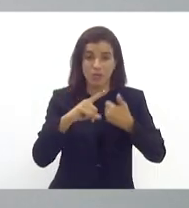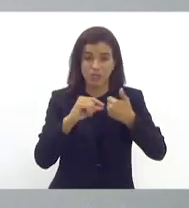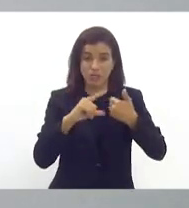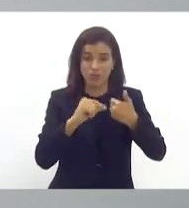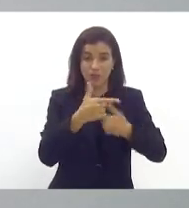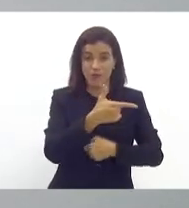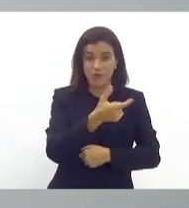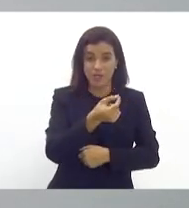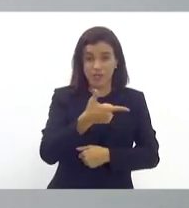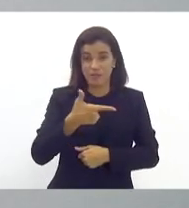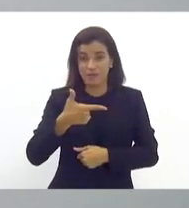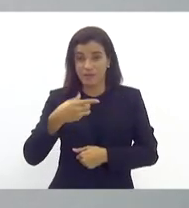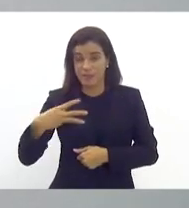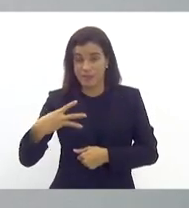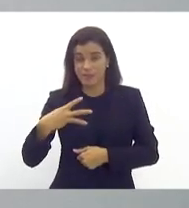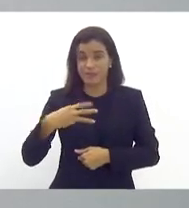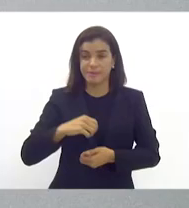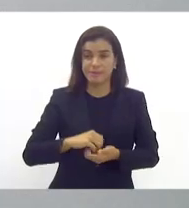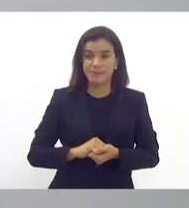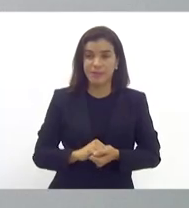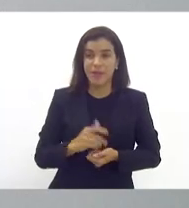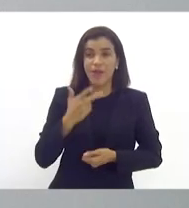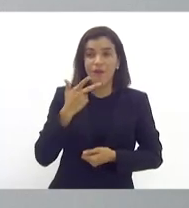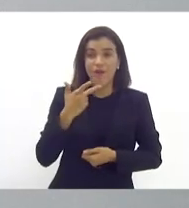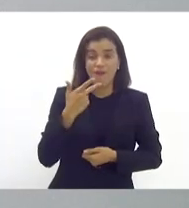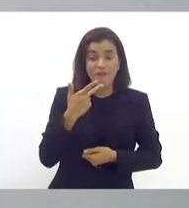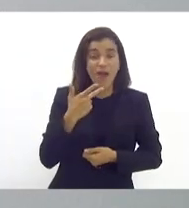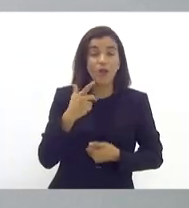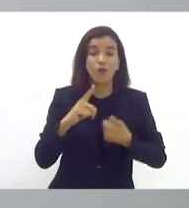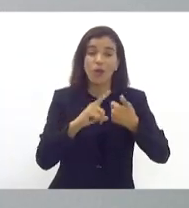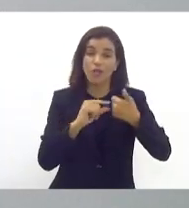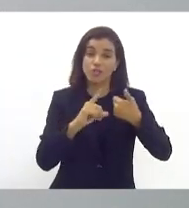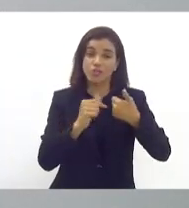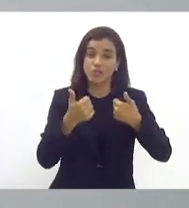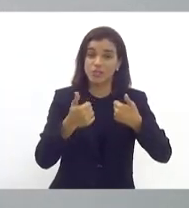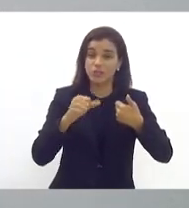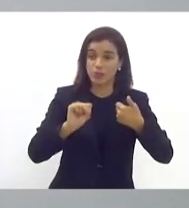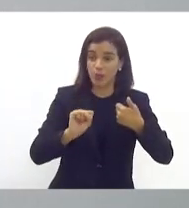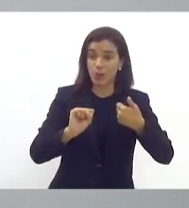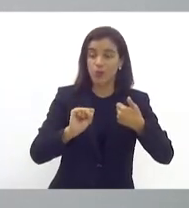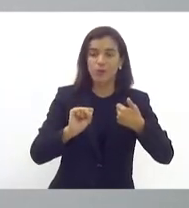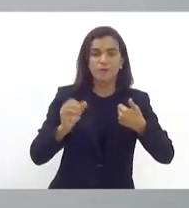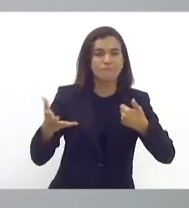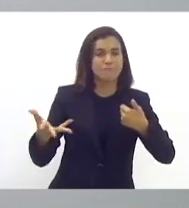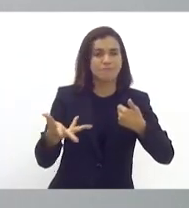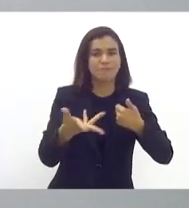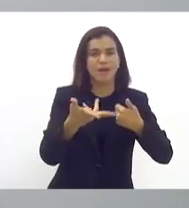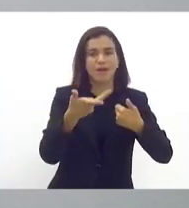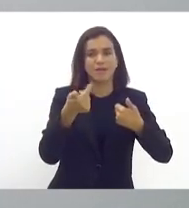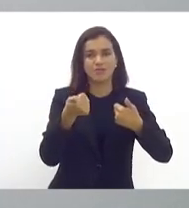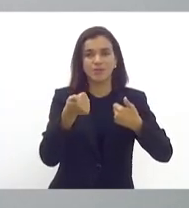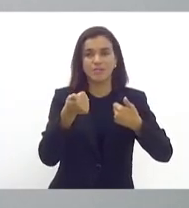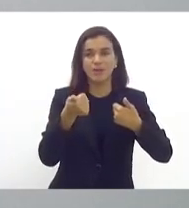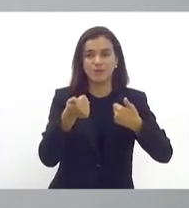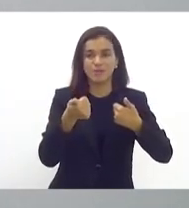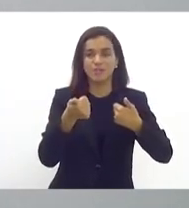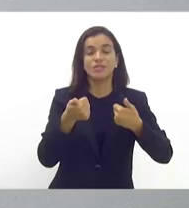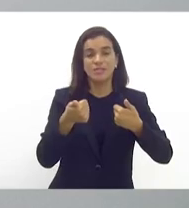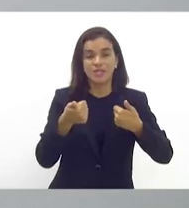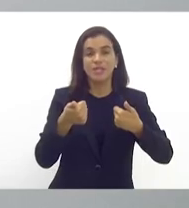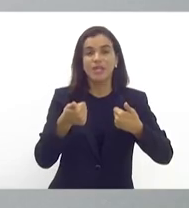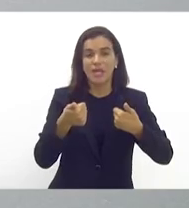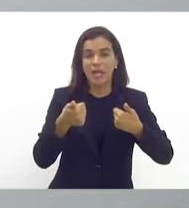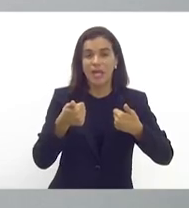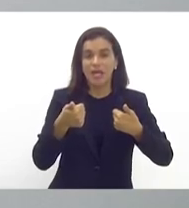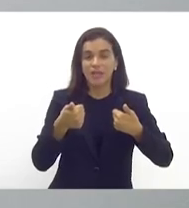do 23 e eu falo mais eu falo do Artigo 18 é um artigo maravilhoso senhores deputados